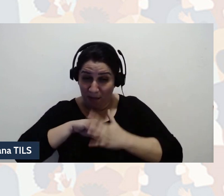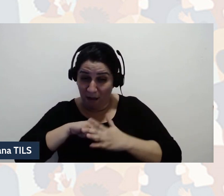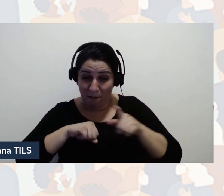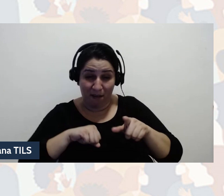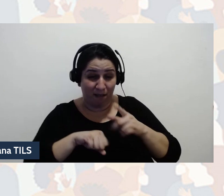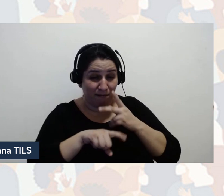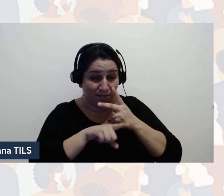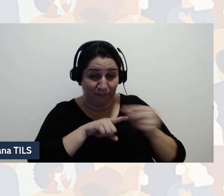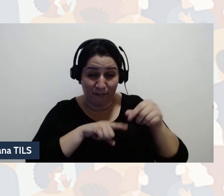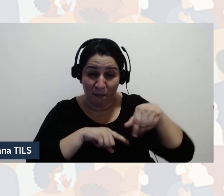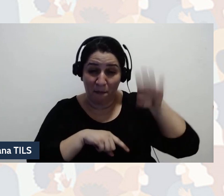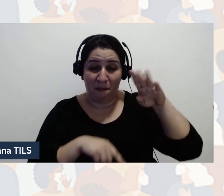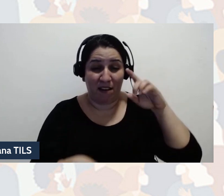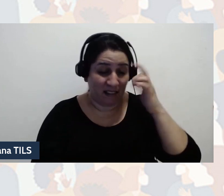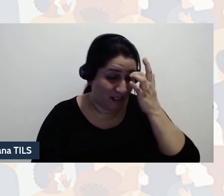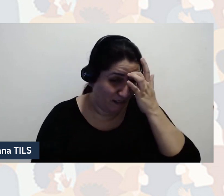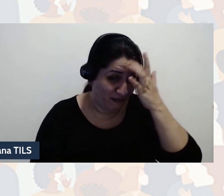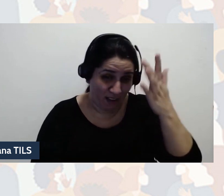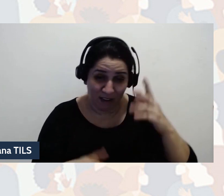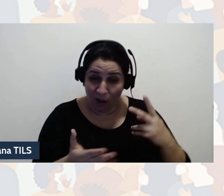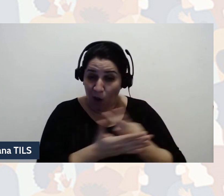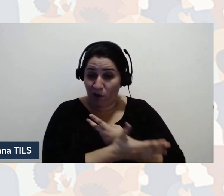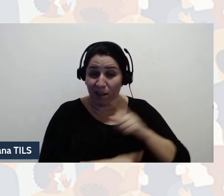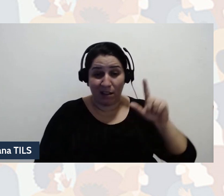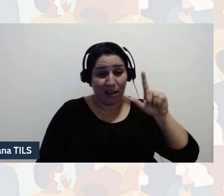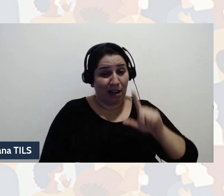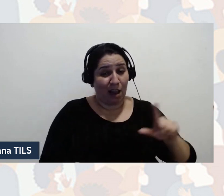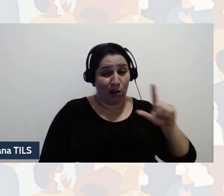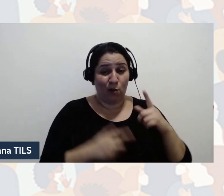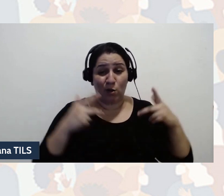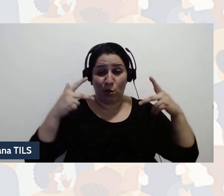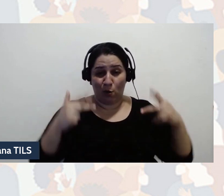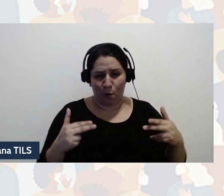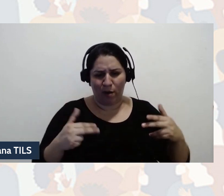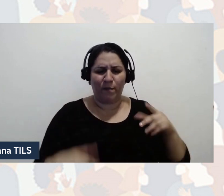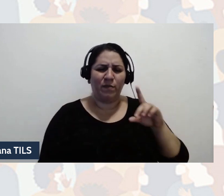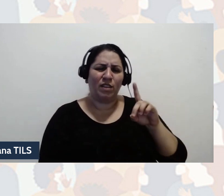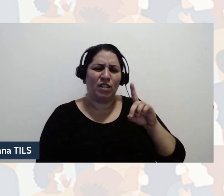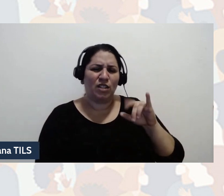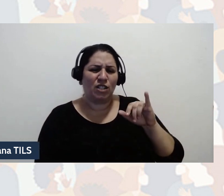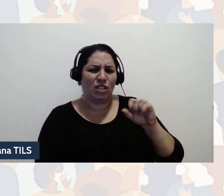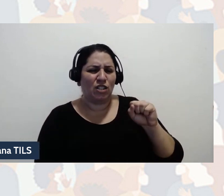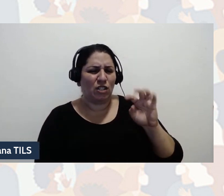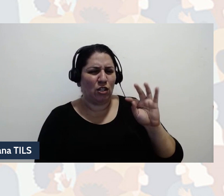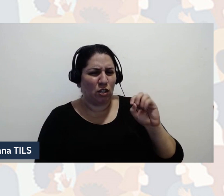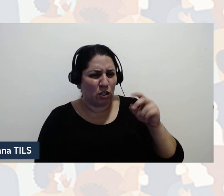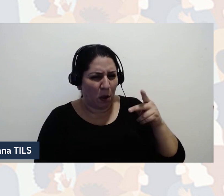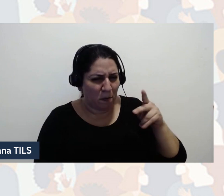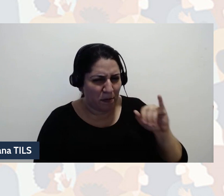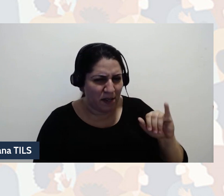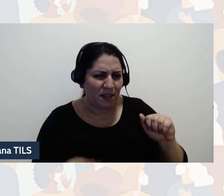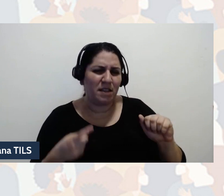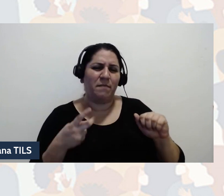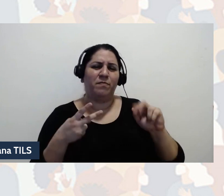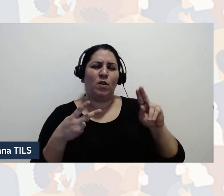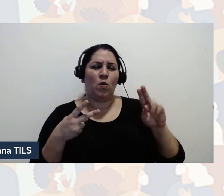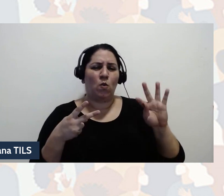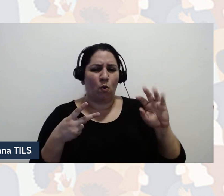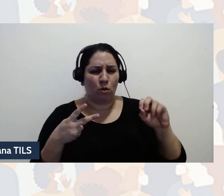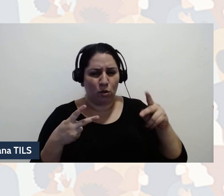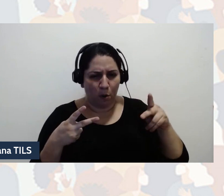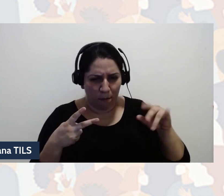se refletem nas distopias da literatura. Distopias, utopias e até ucronias, que é algo parecido à